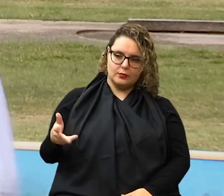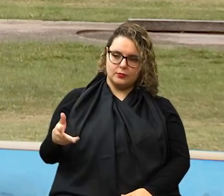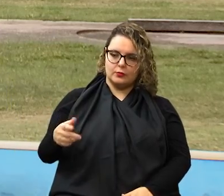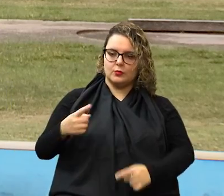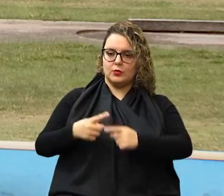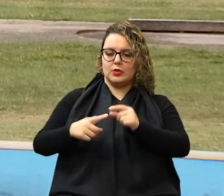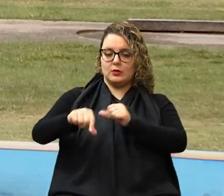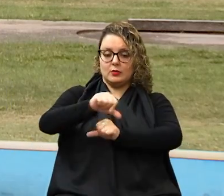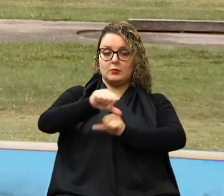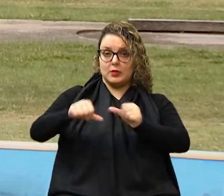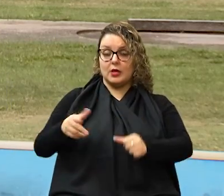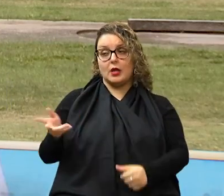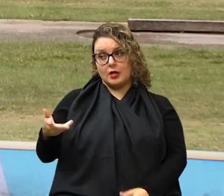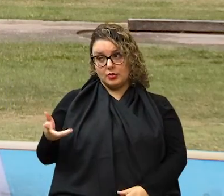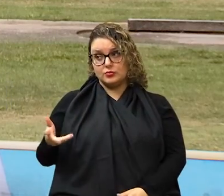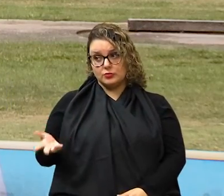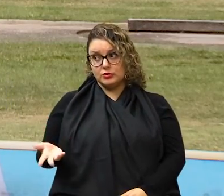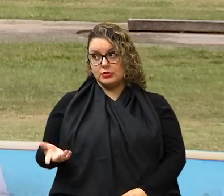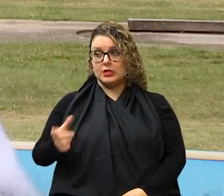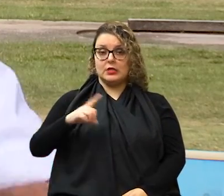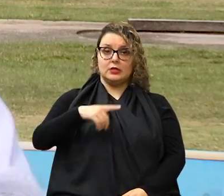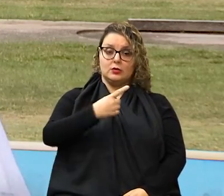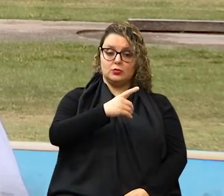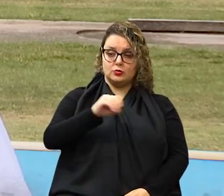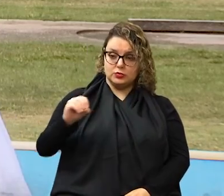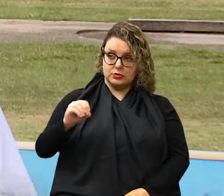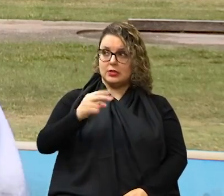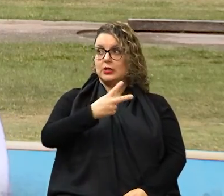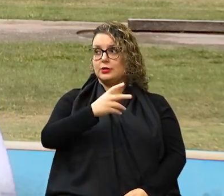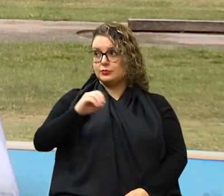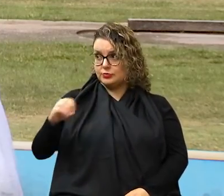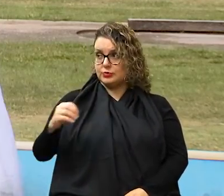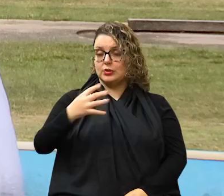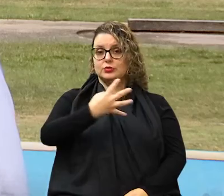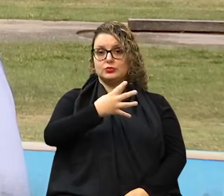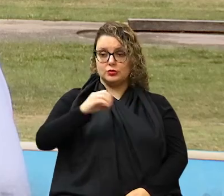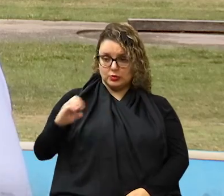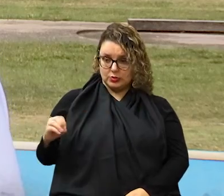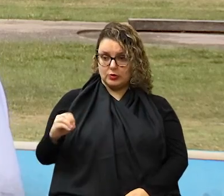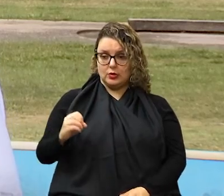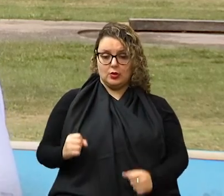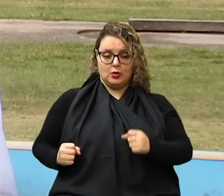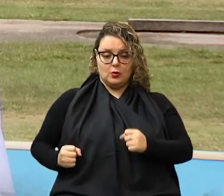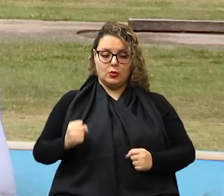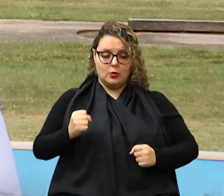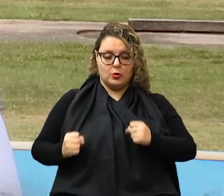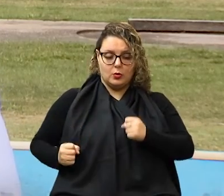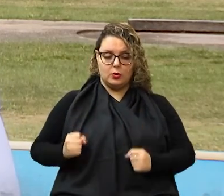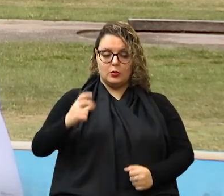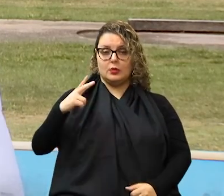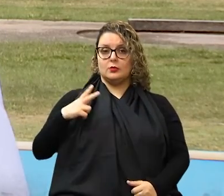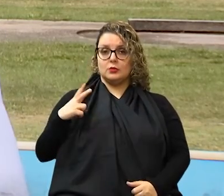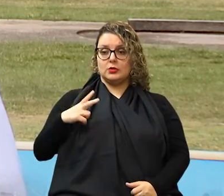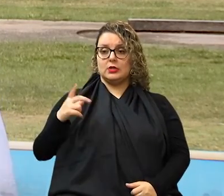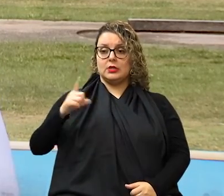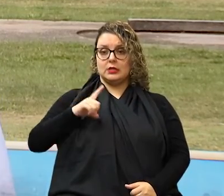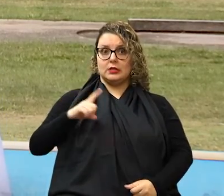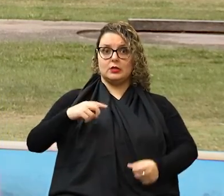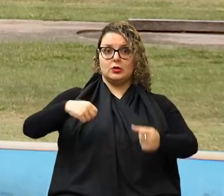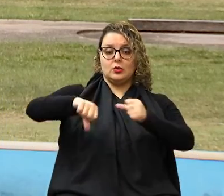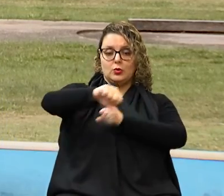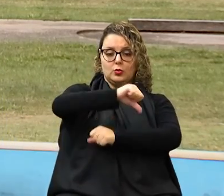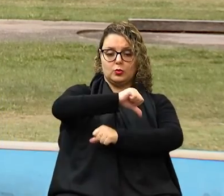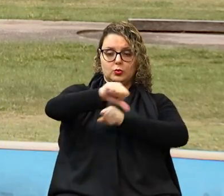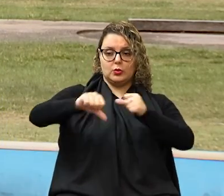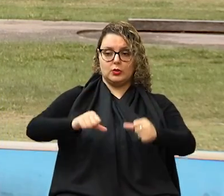velocidade, né? Porque revezamento é prova de velocidade. Nós temos os 100, 200 e 400, que os atletas correm de forma individual, e temos